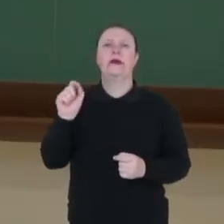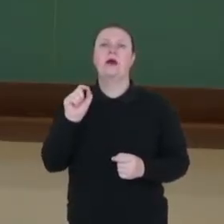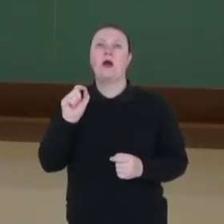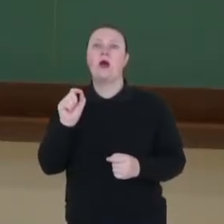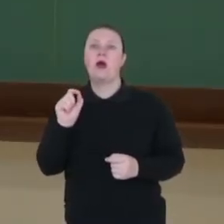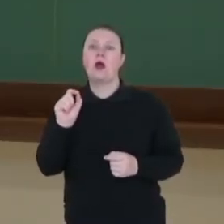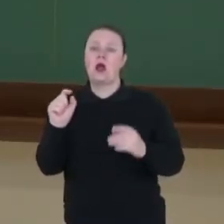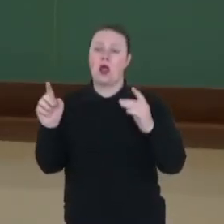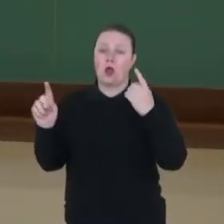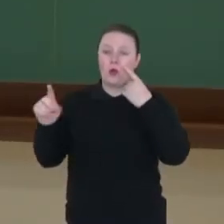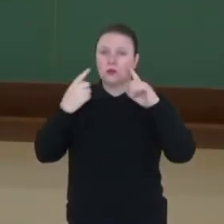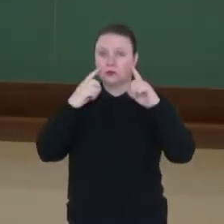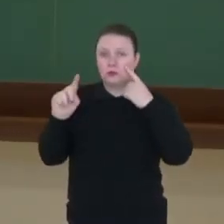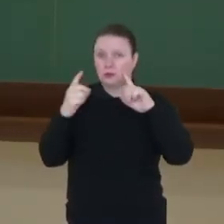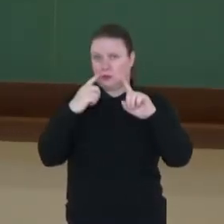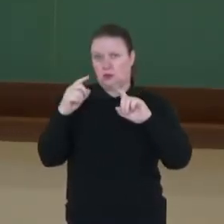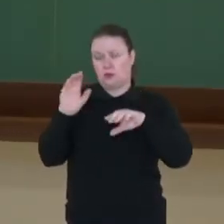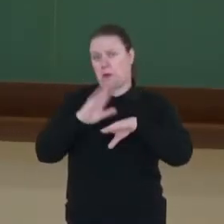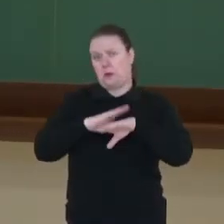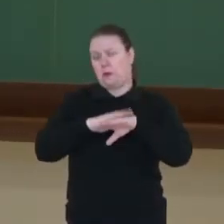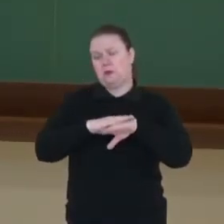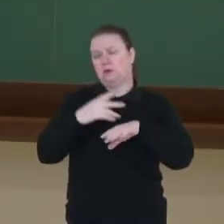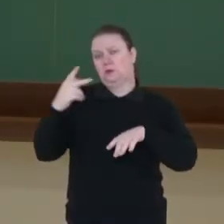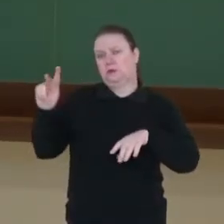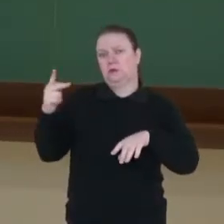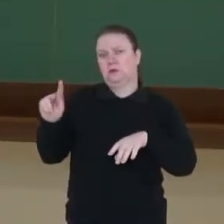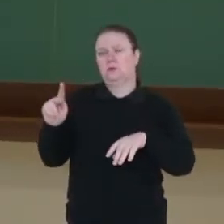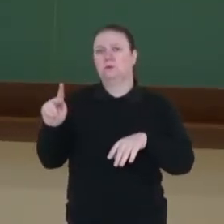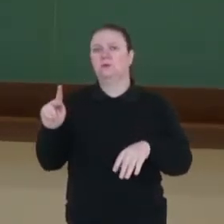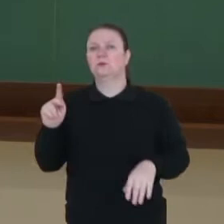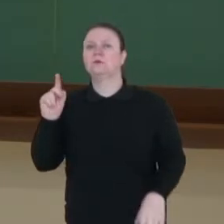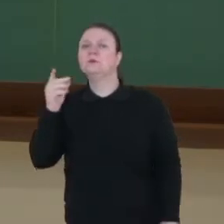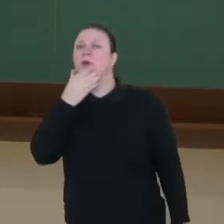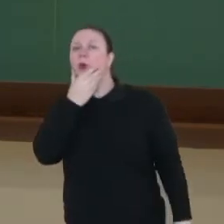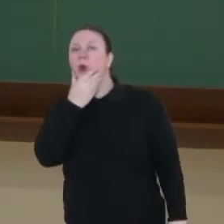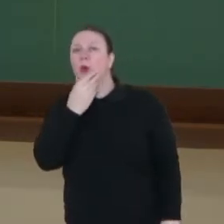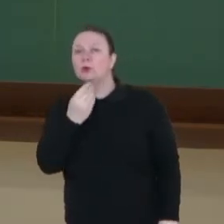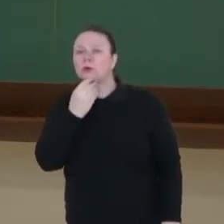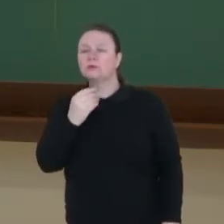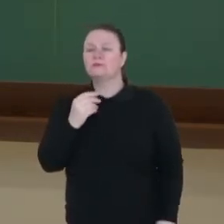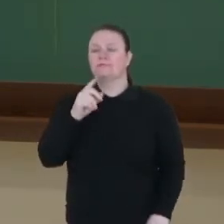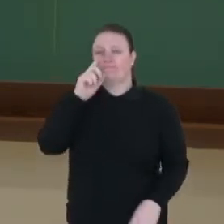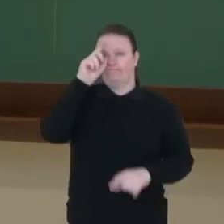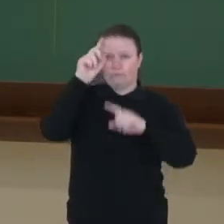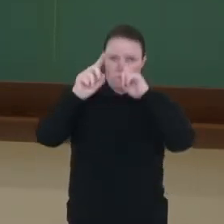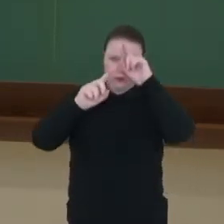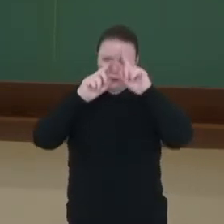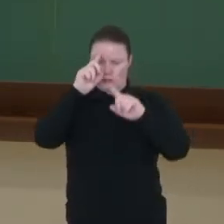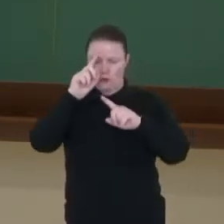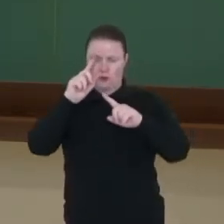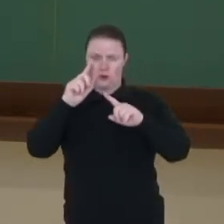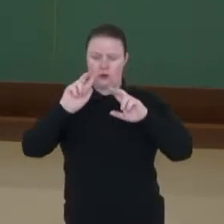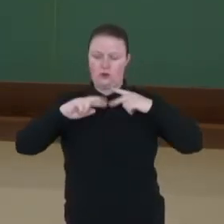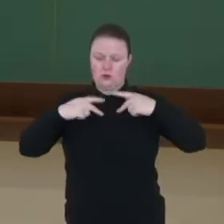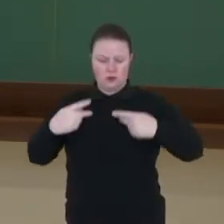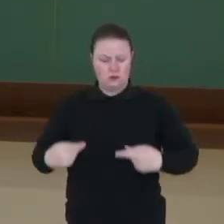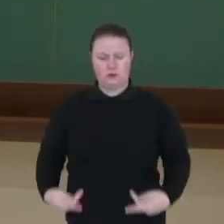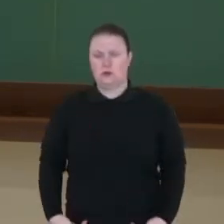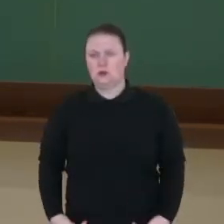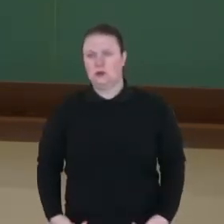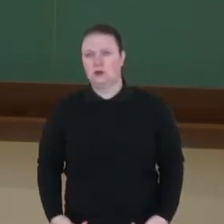o Charles Darwin que vai ser a pessoa que vai colocar aí a ideia, de que o homem,